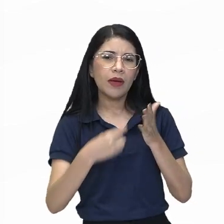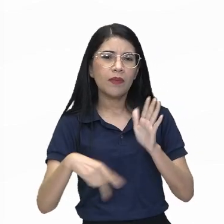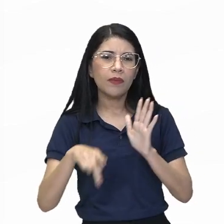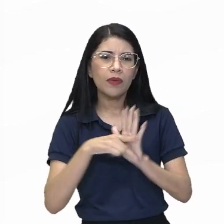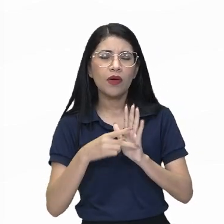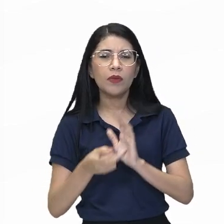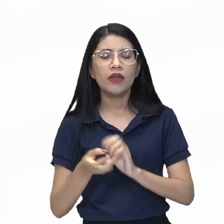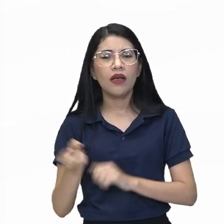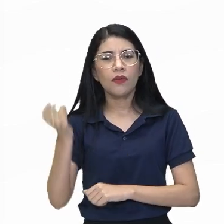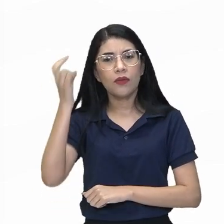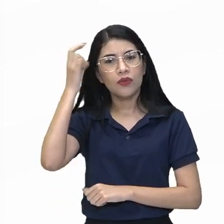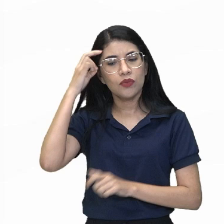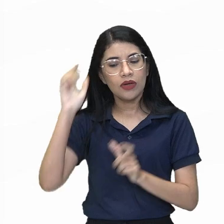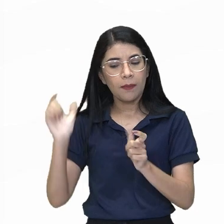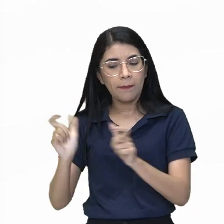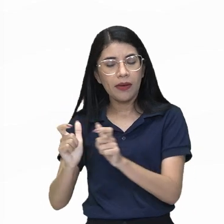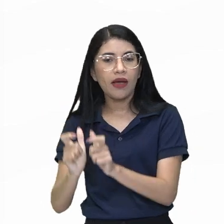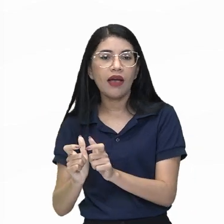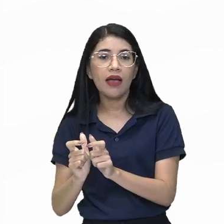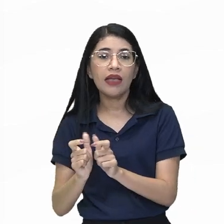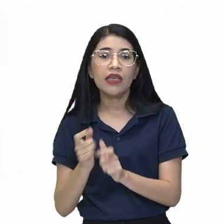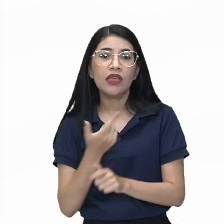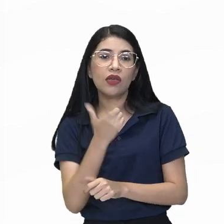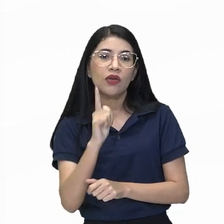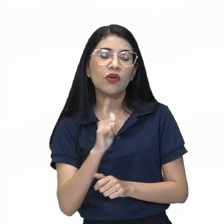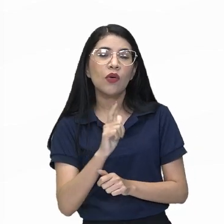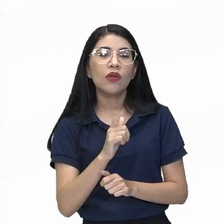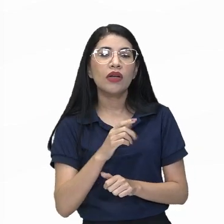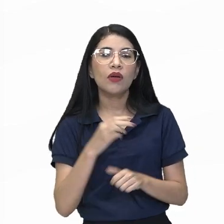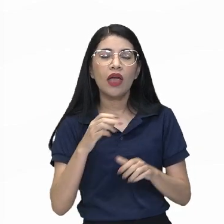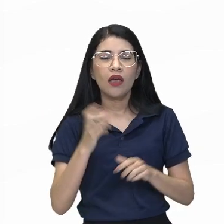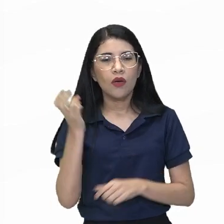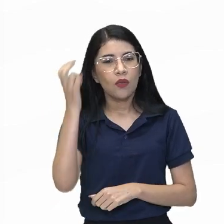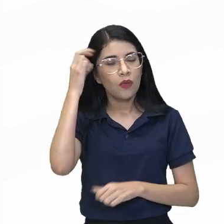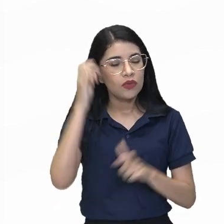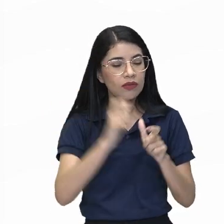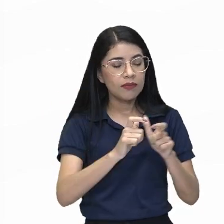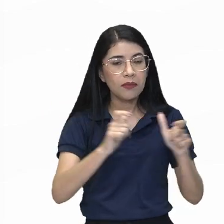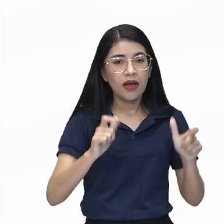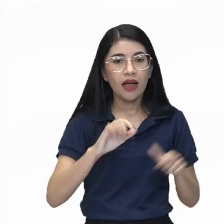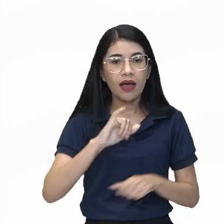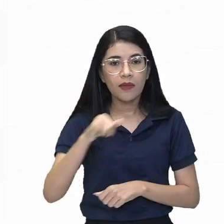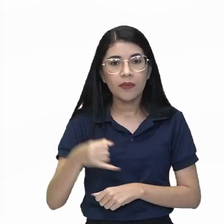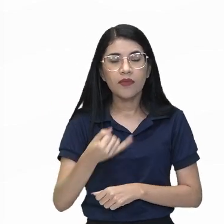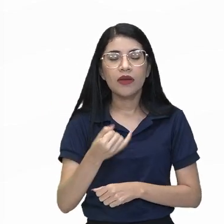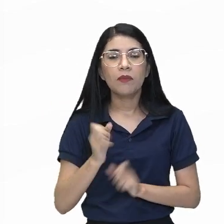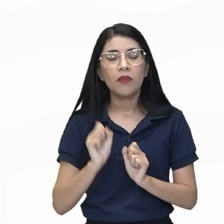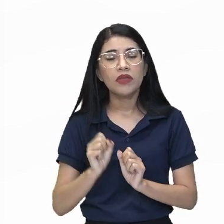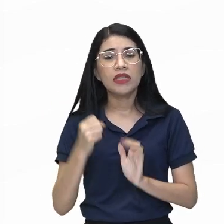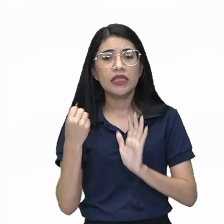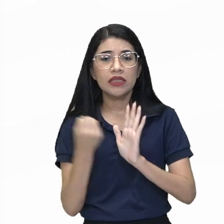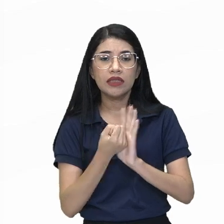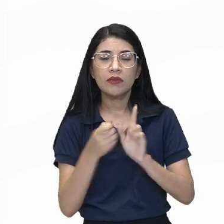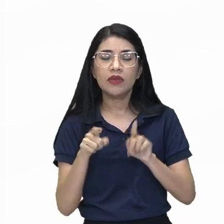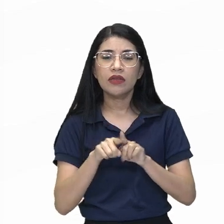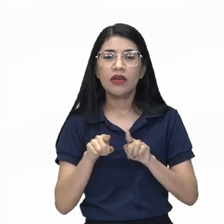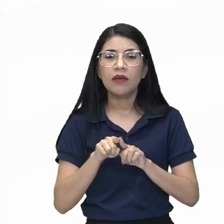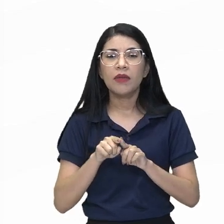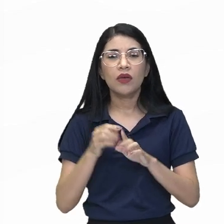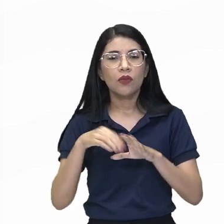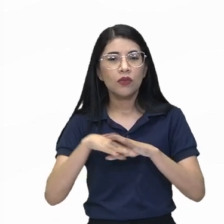cultura minoritária por outra dominante e que podem ser símbolos, costumes,